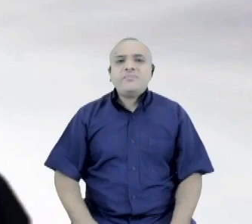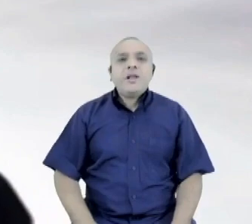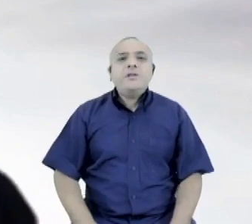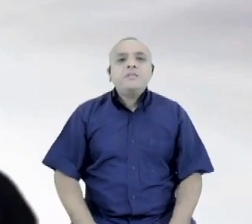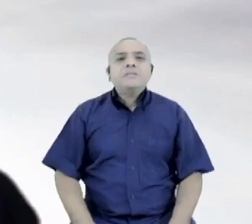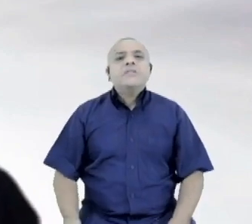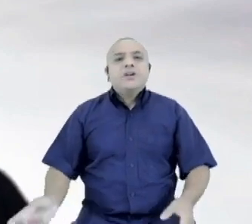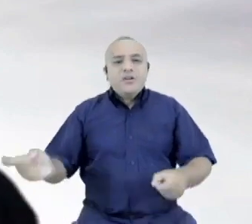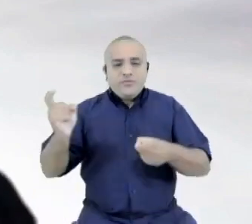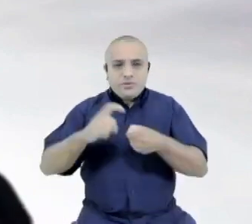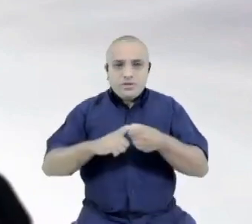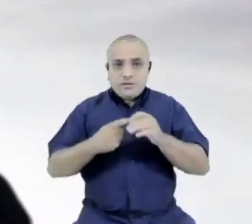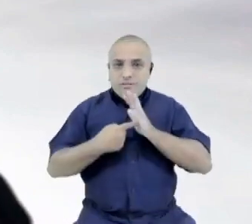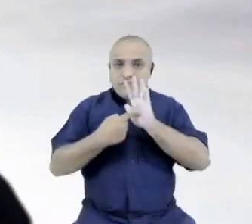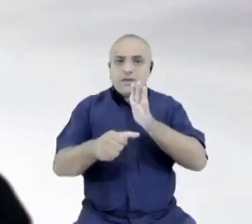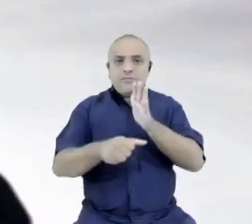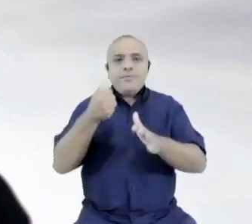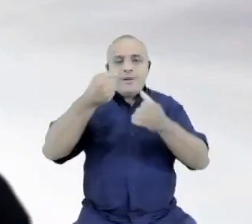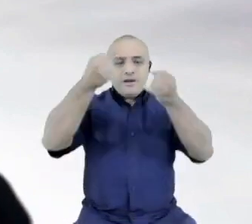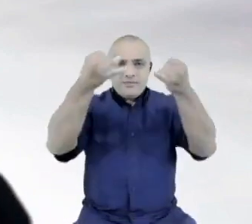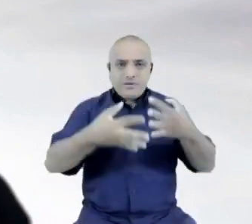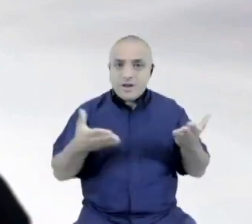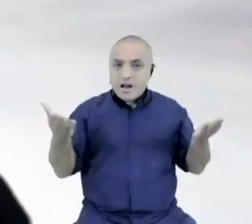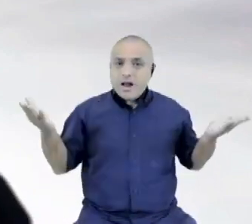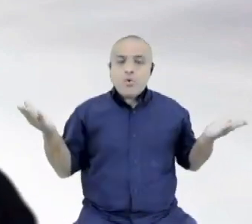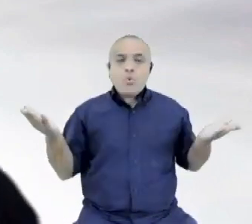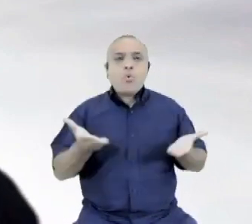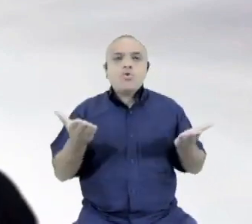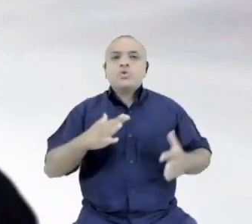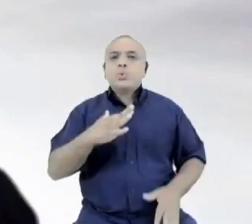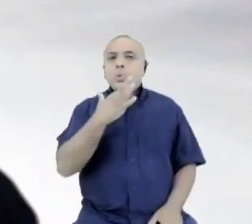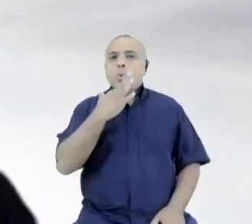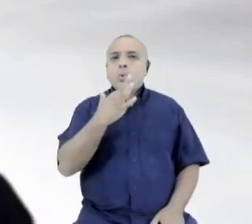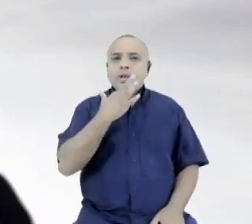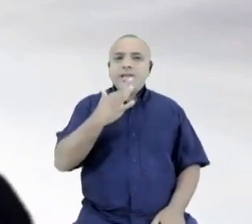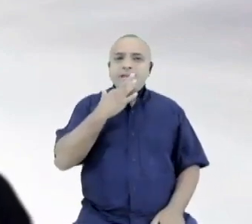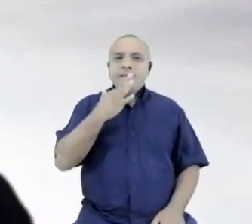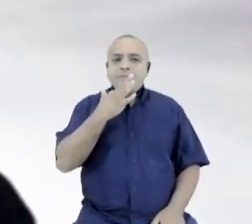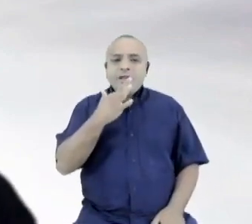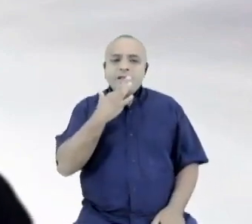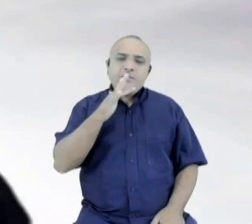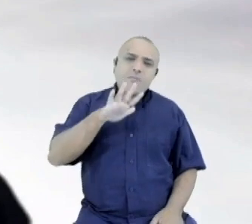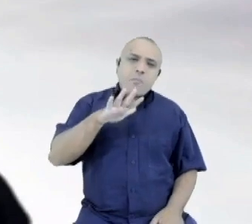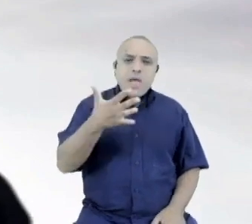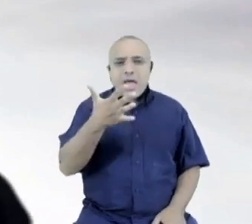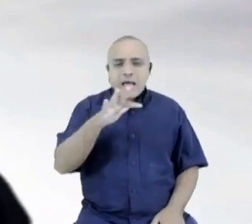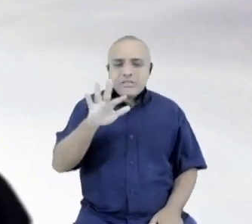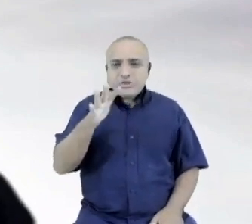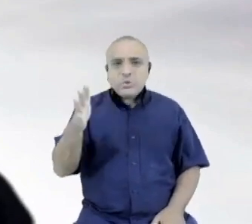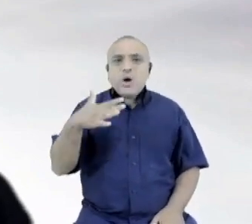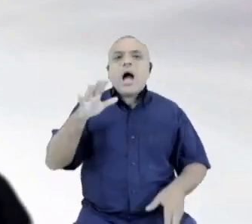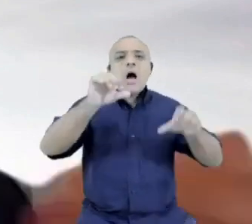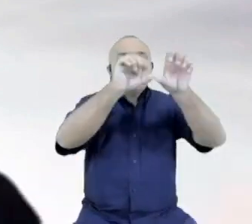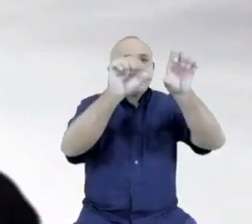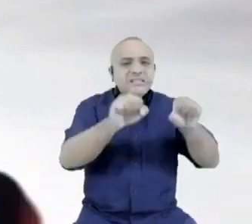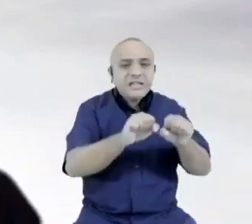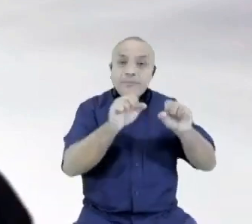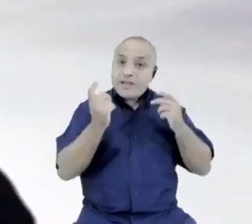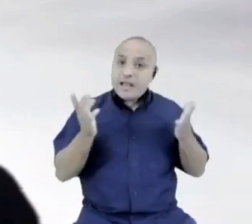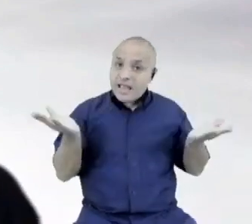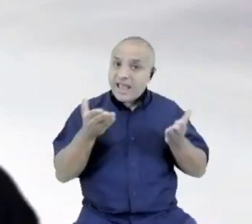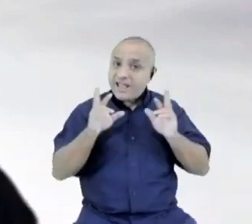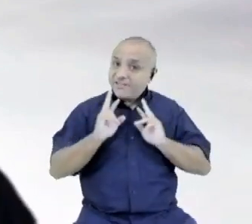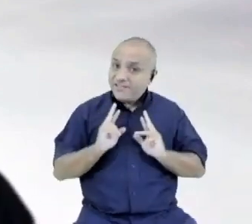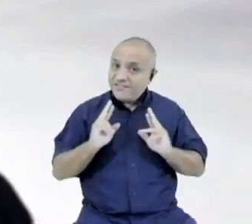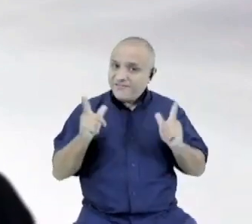na minha primeira fala, hoje o conhecimento médio em relação a sistema ele é muito diferente, né?